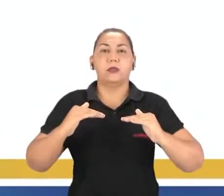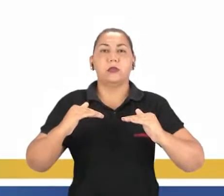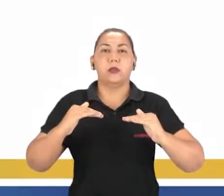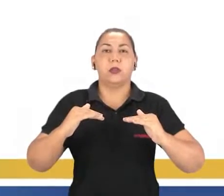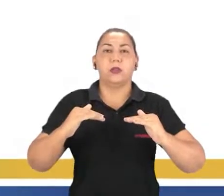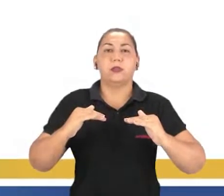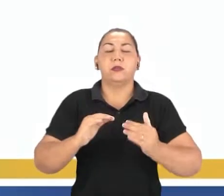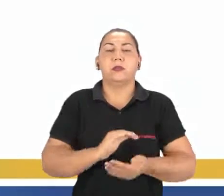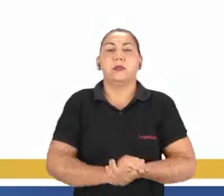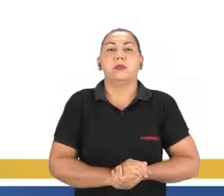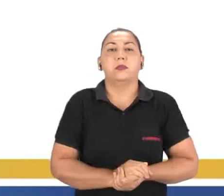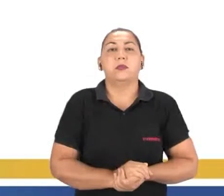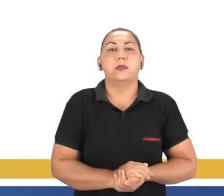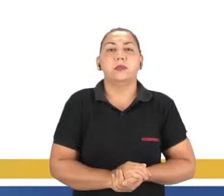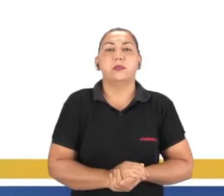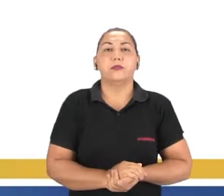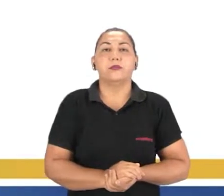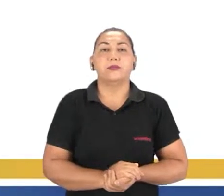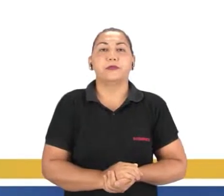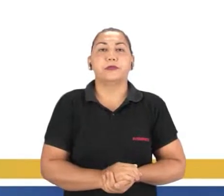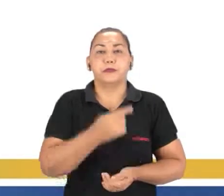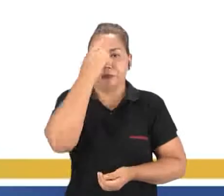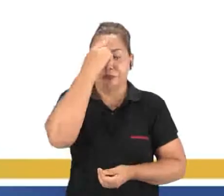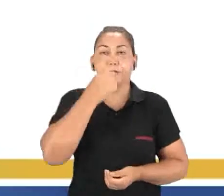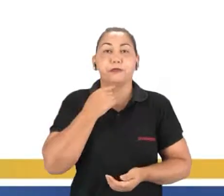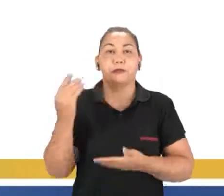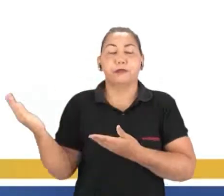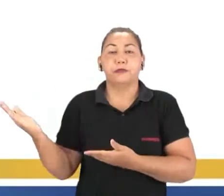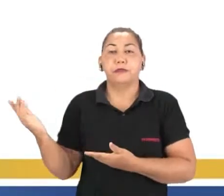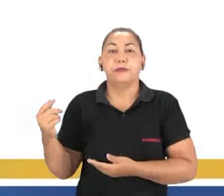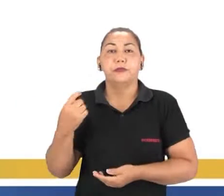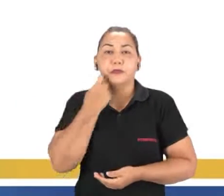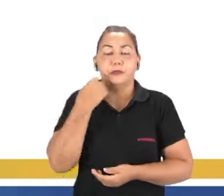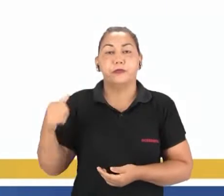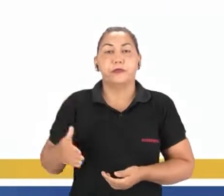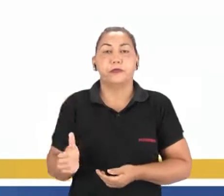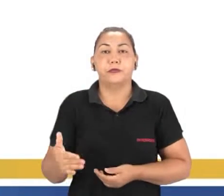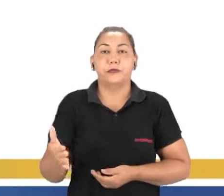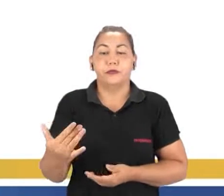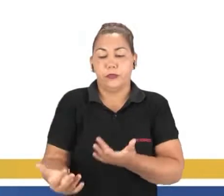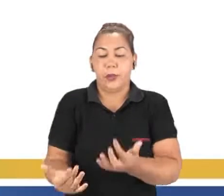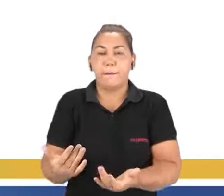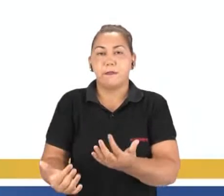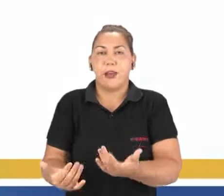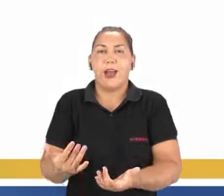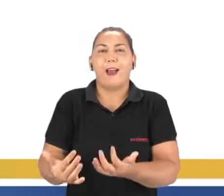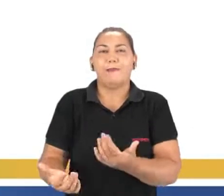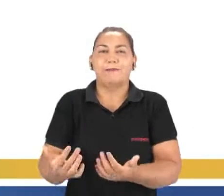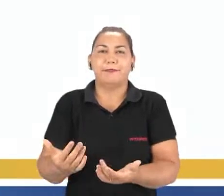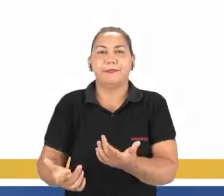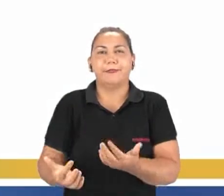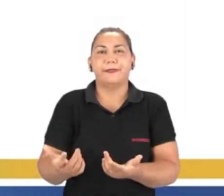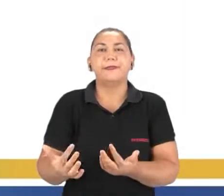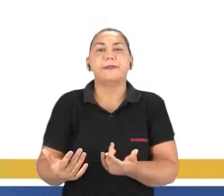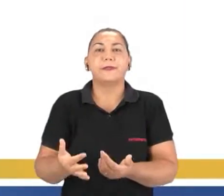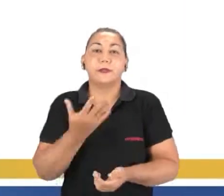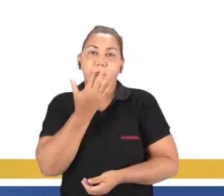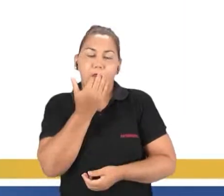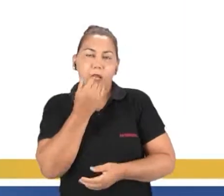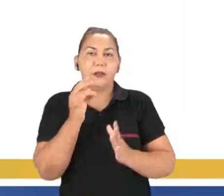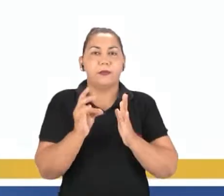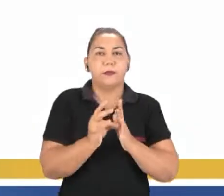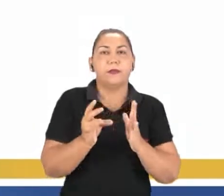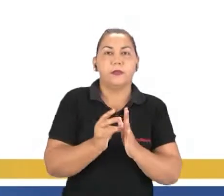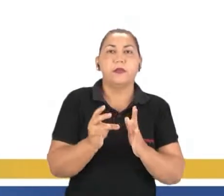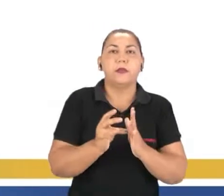imagens aqui. Vamos ter aqui o peixe, né, sendo assado, né? Aqui as pessoas chamam de amuquinhado, a alimentação indígena,